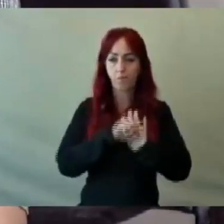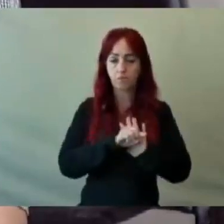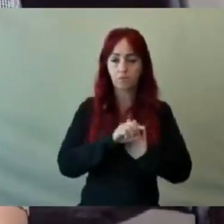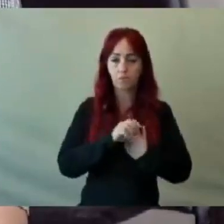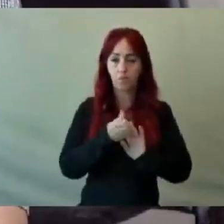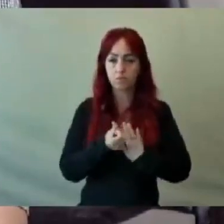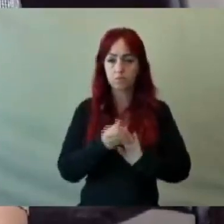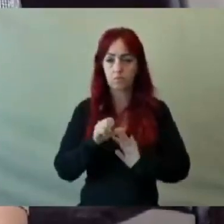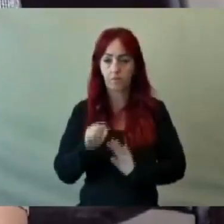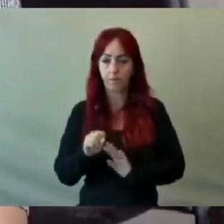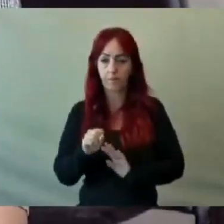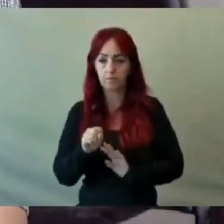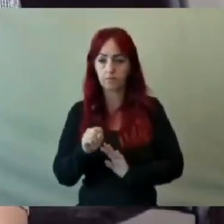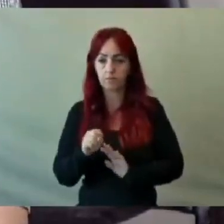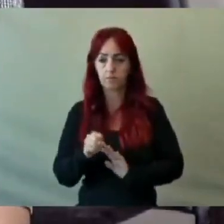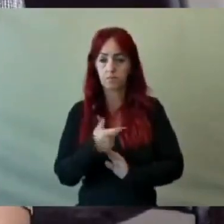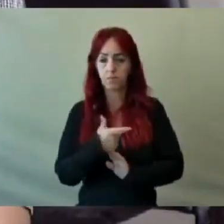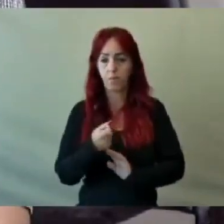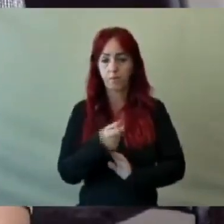2024.